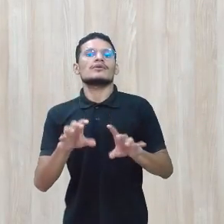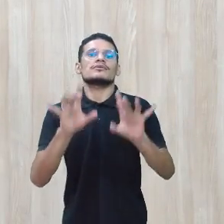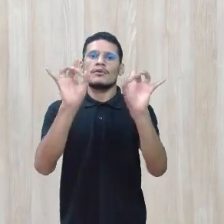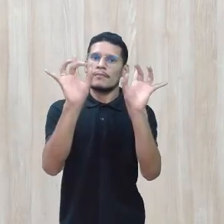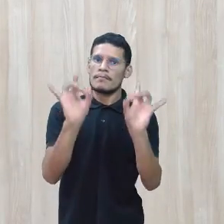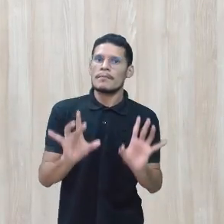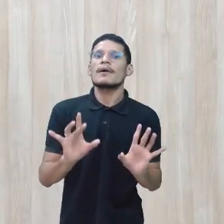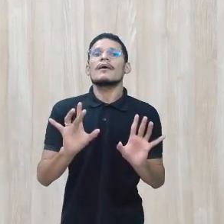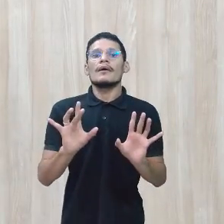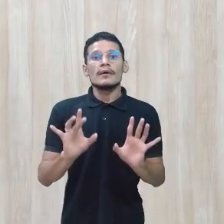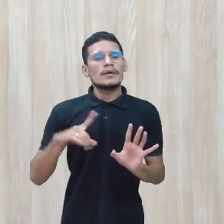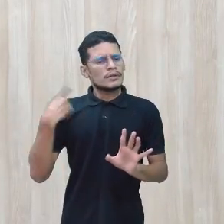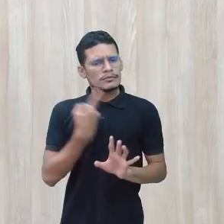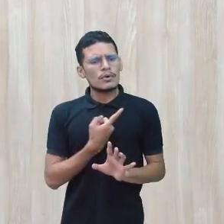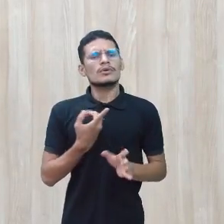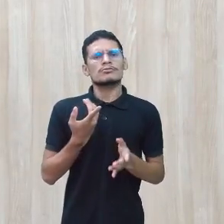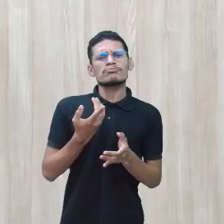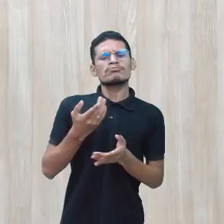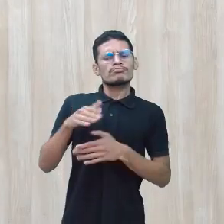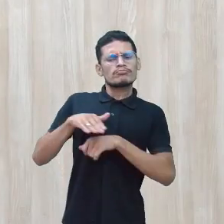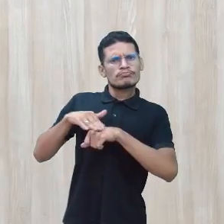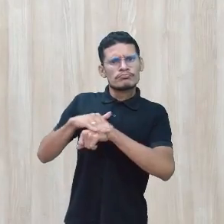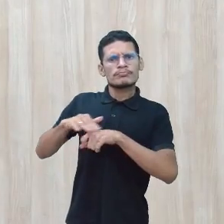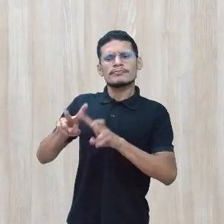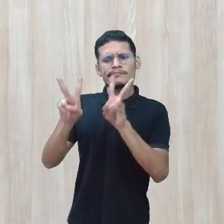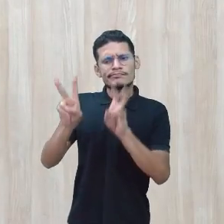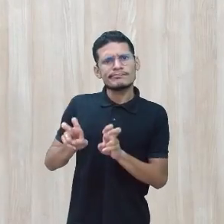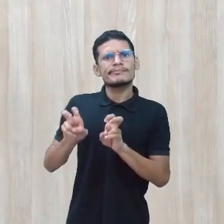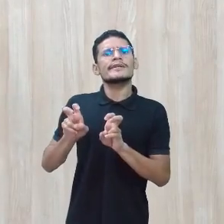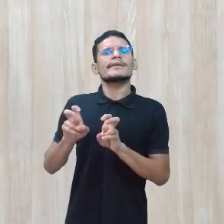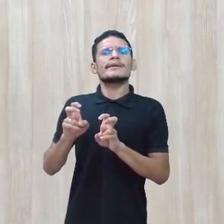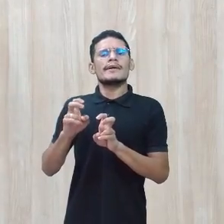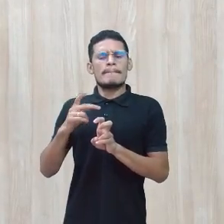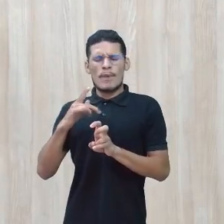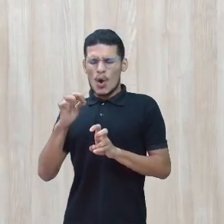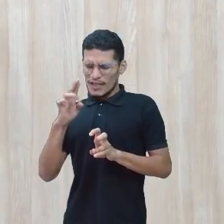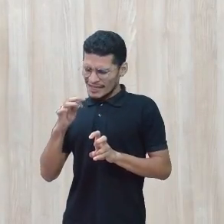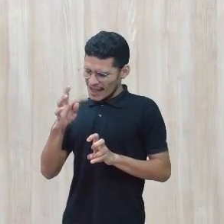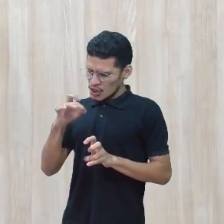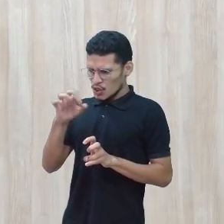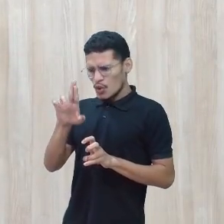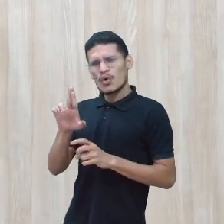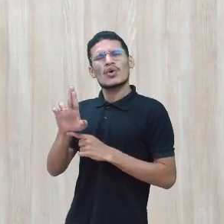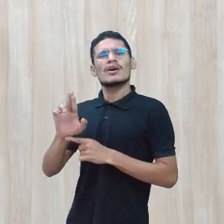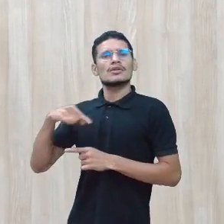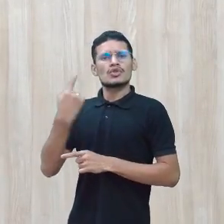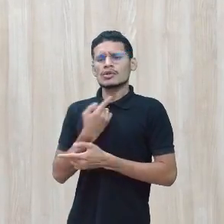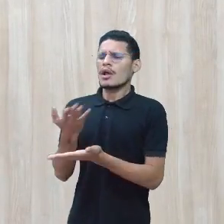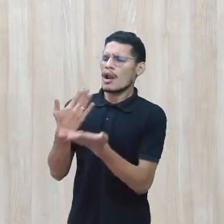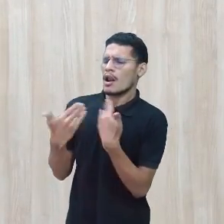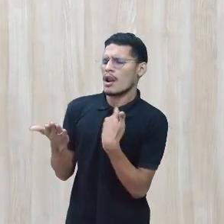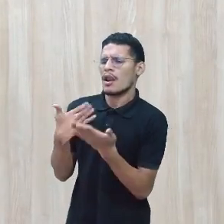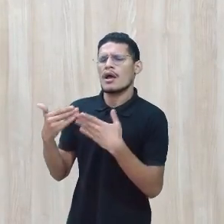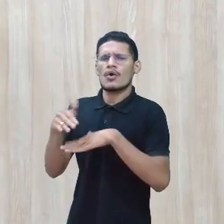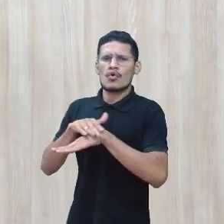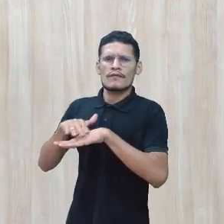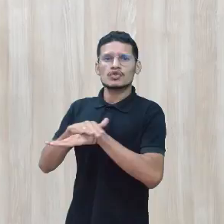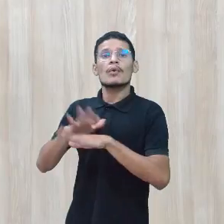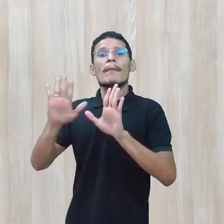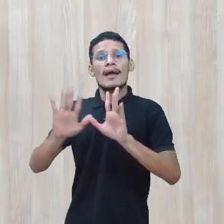gente fui falar sobre esse termo, e aí a gente trocou uma ideia e viu que esse termo já está